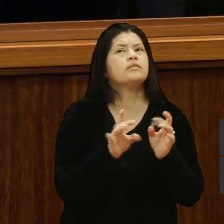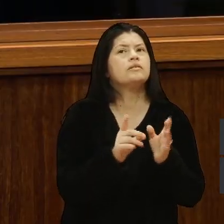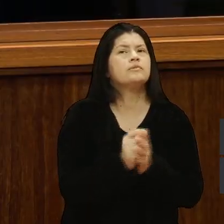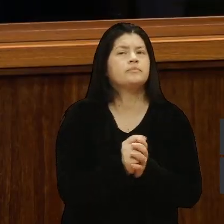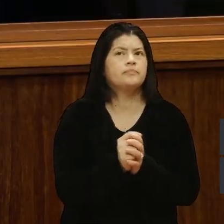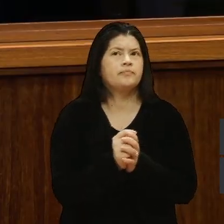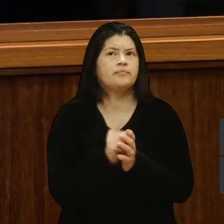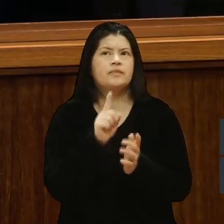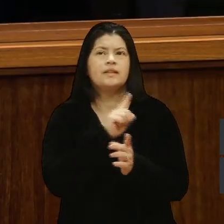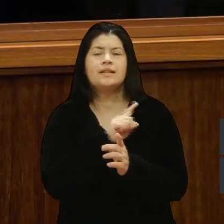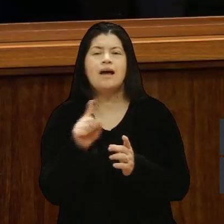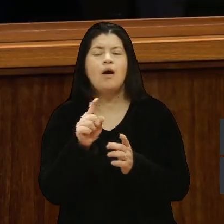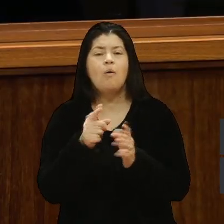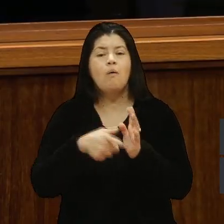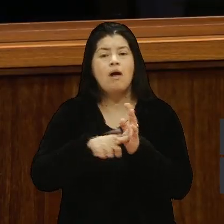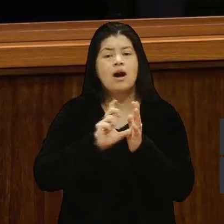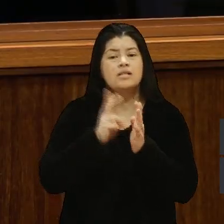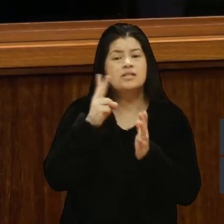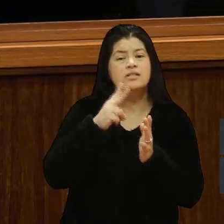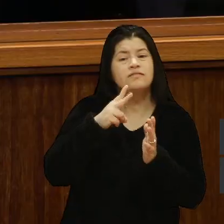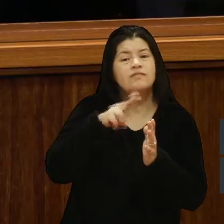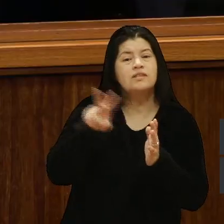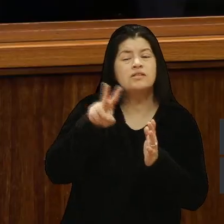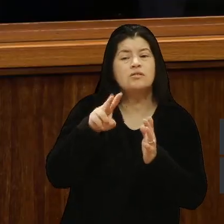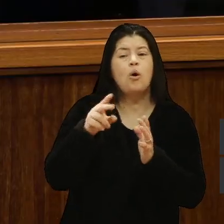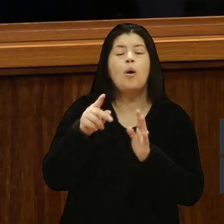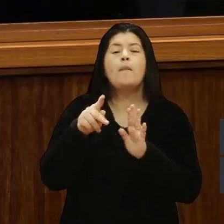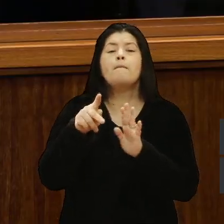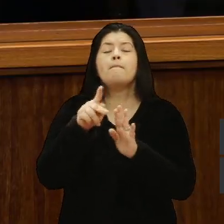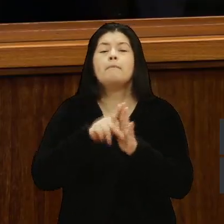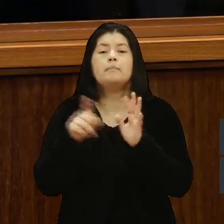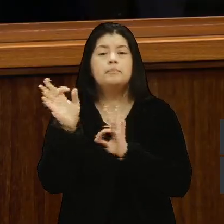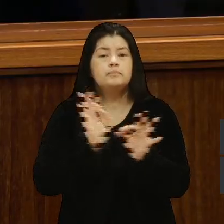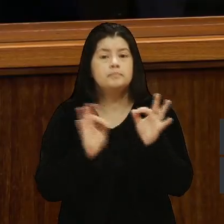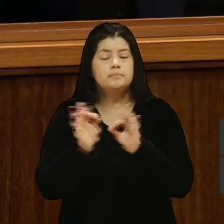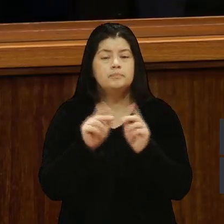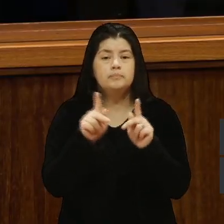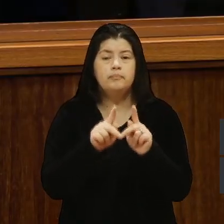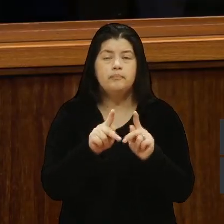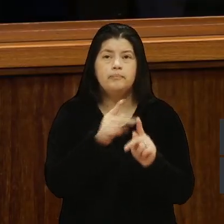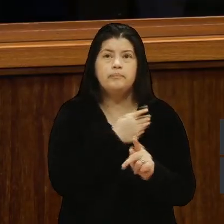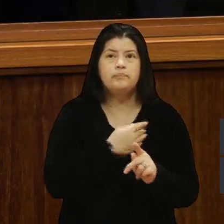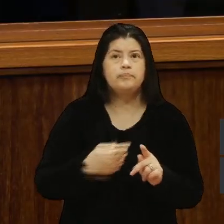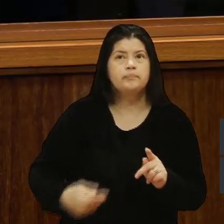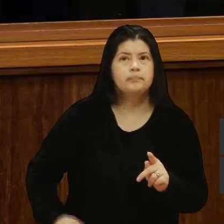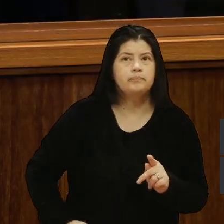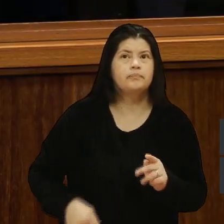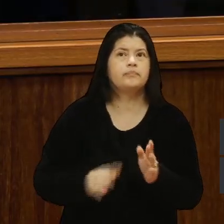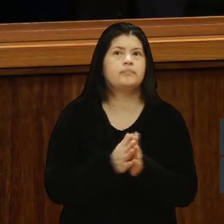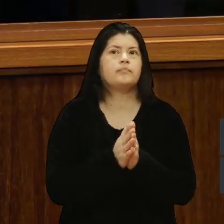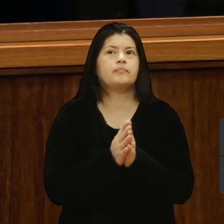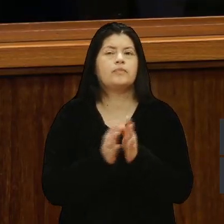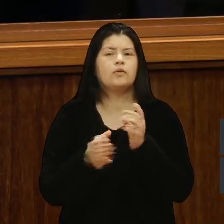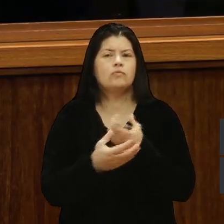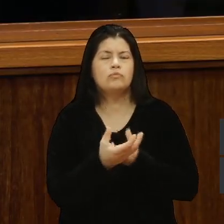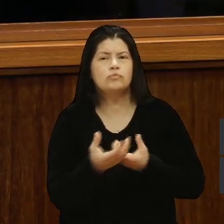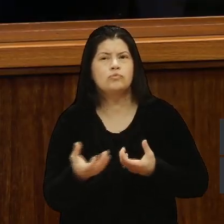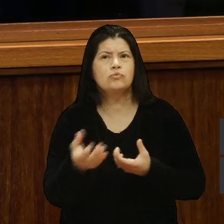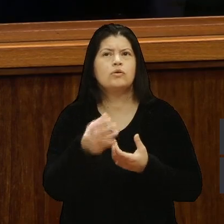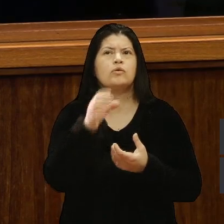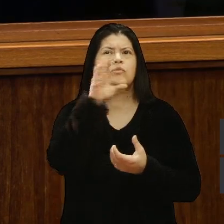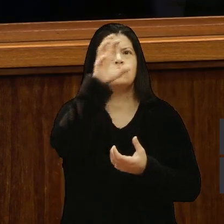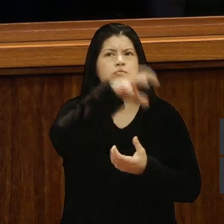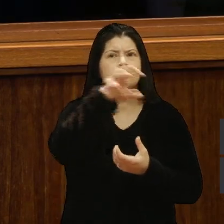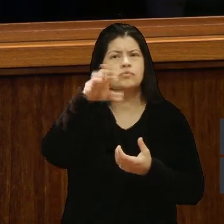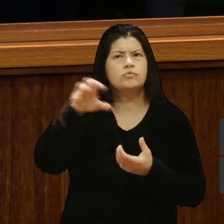não foi prevista nos instrumentos de planejamento público, como o plano plurianual para o setor,